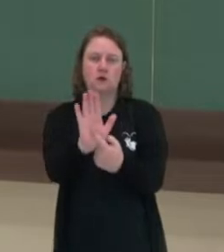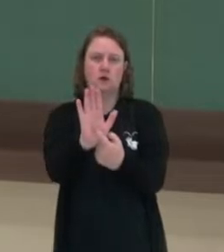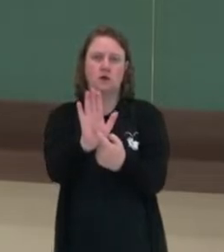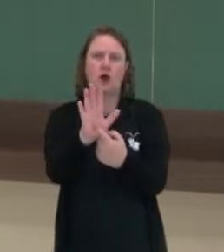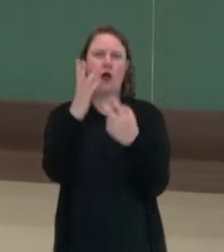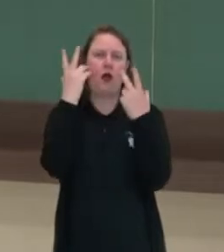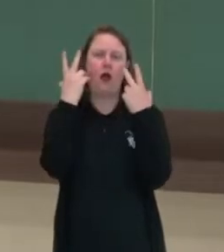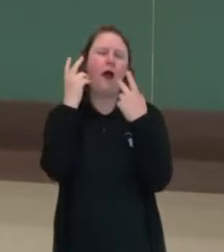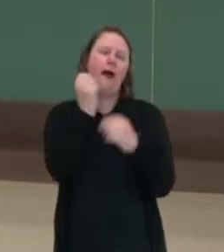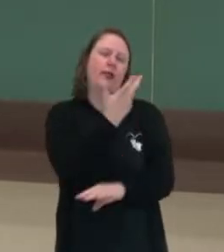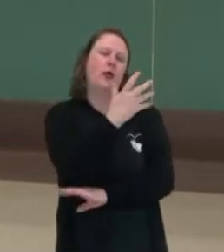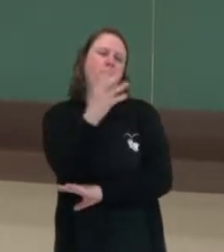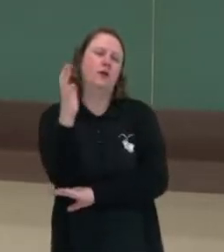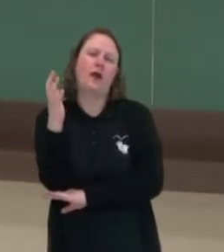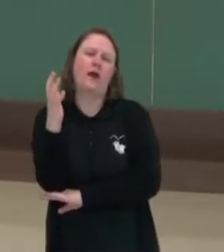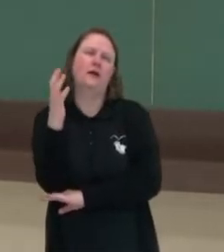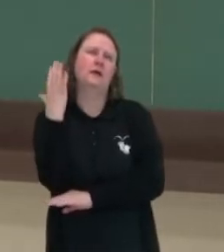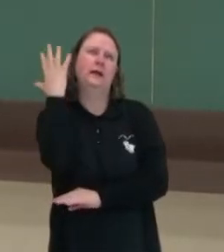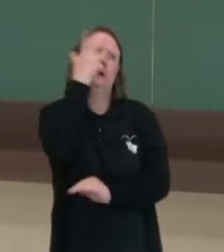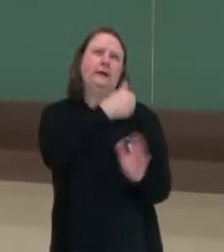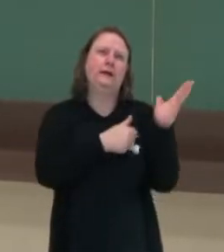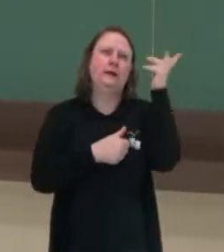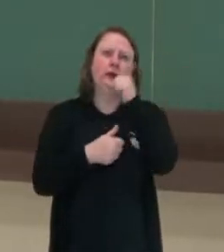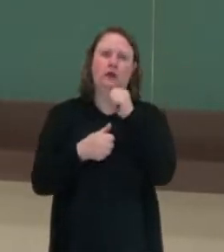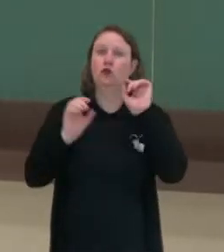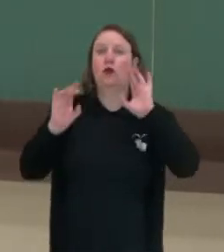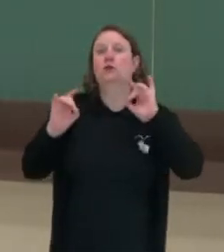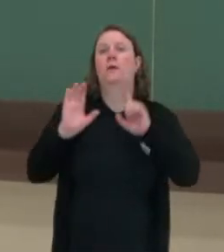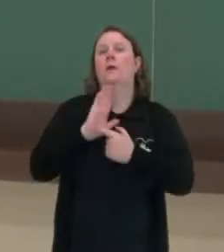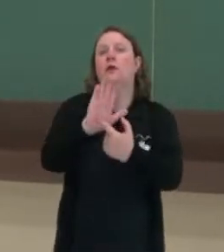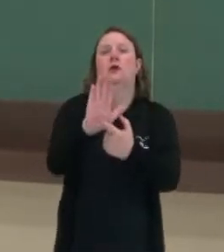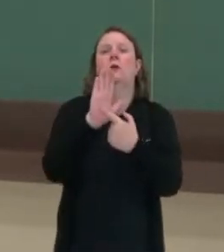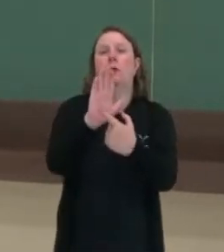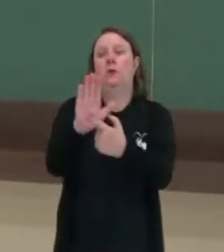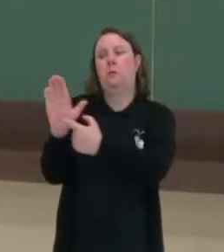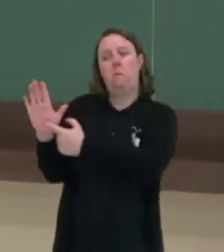natureza e dizer como é bela a natureza, como desde